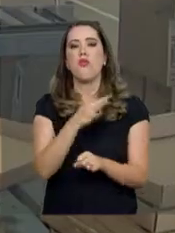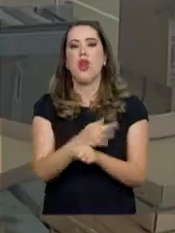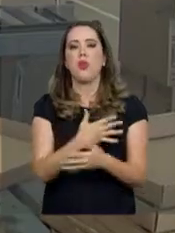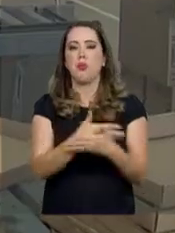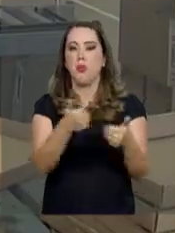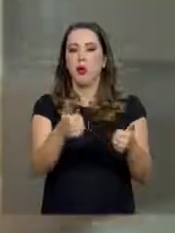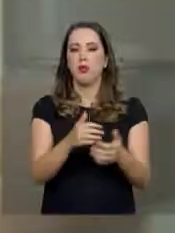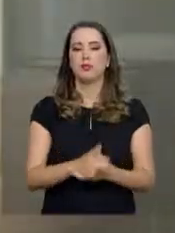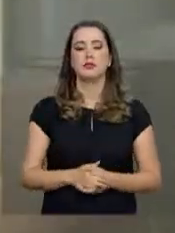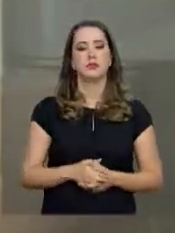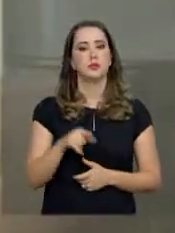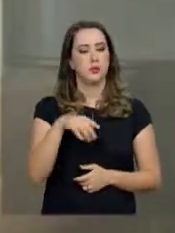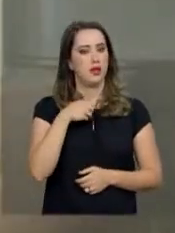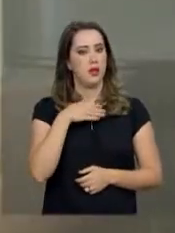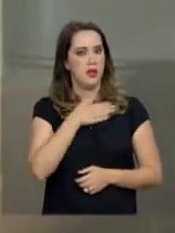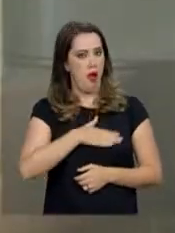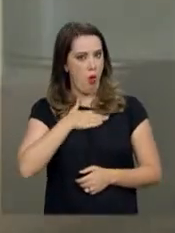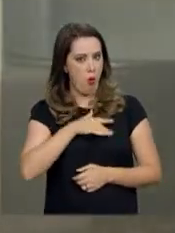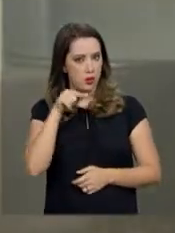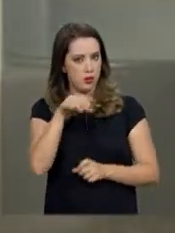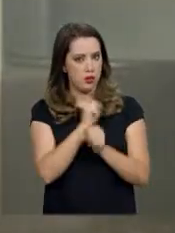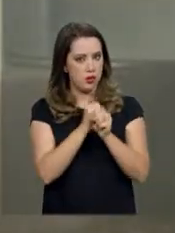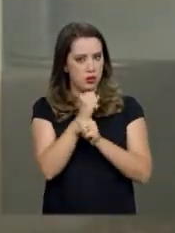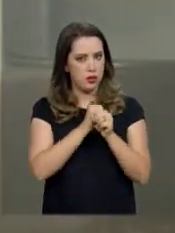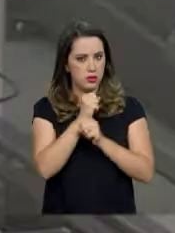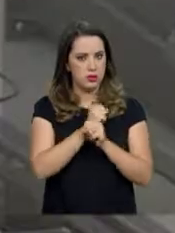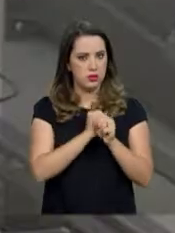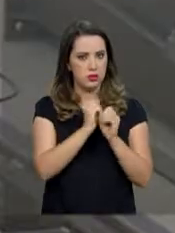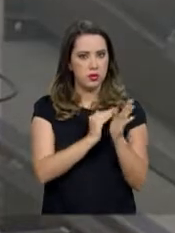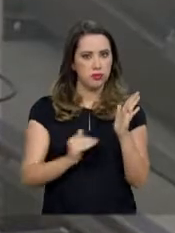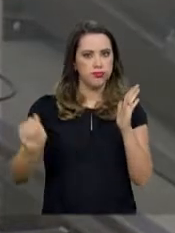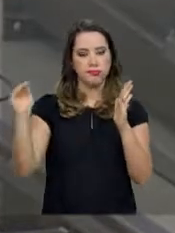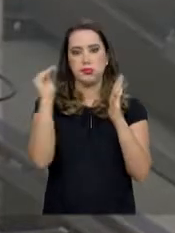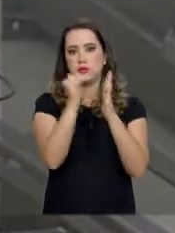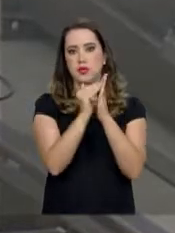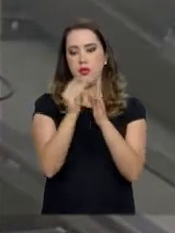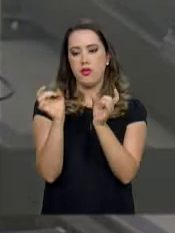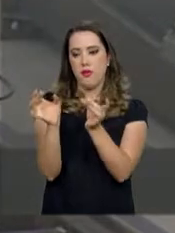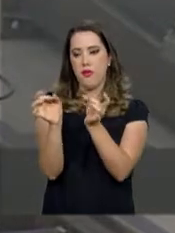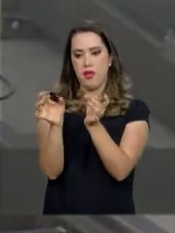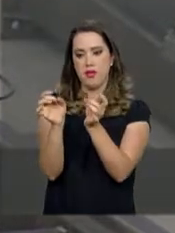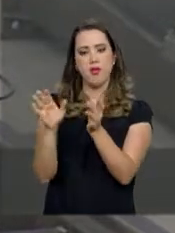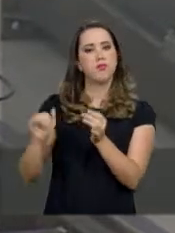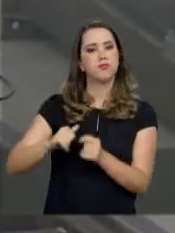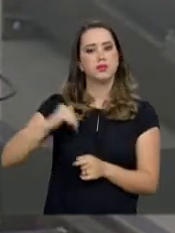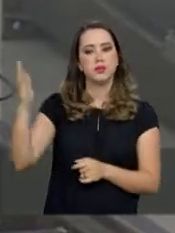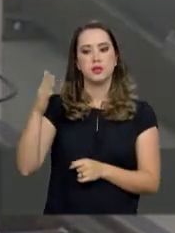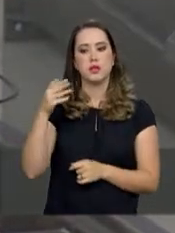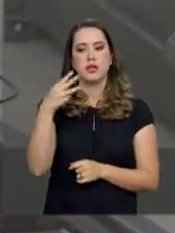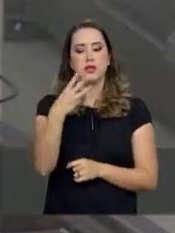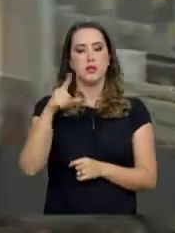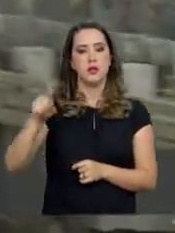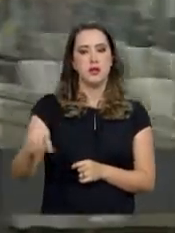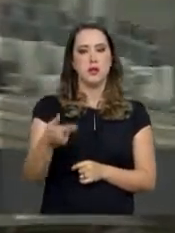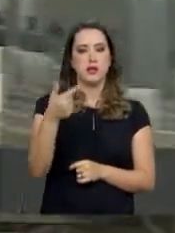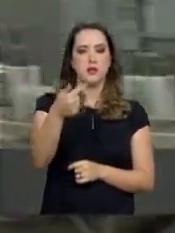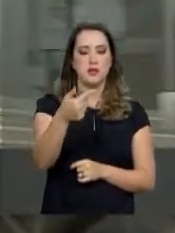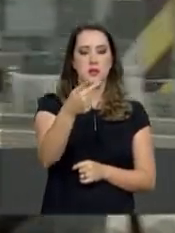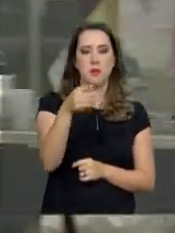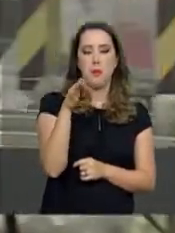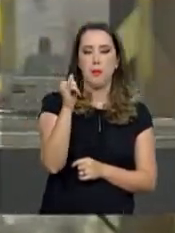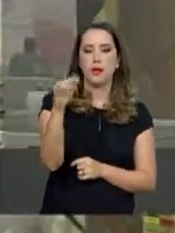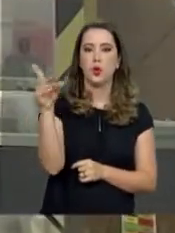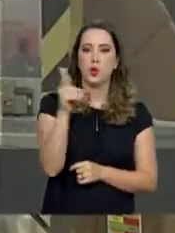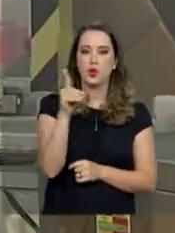em agosto deste ano o país registrou um superávit na balança comercial de 3,77 bilhões de dólares e